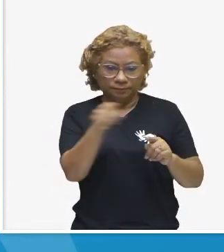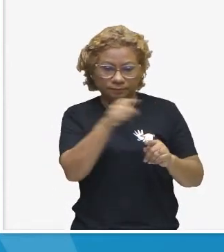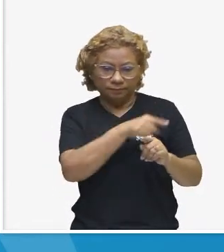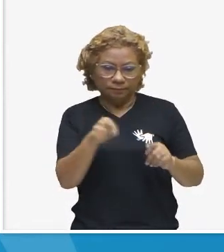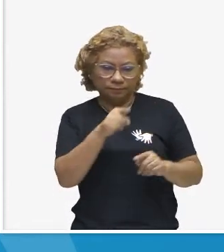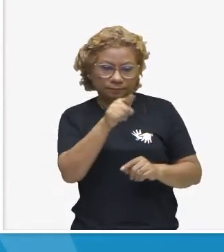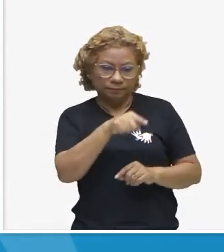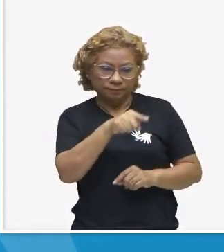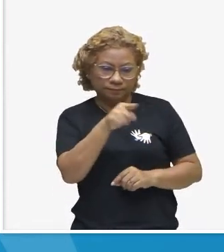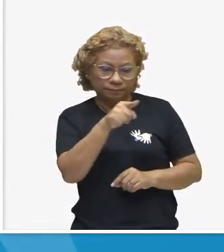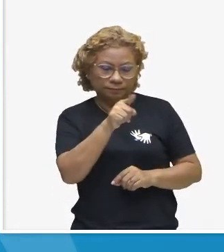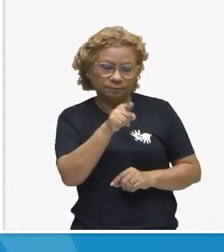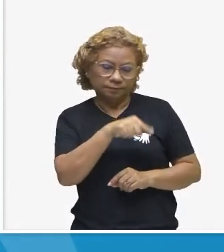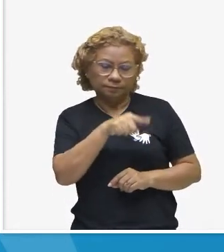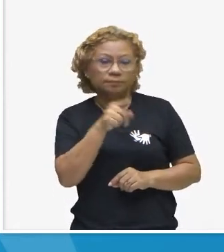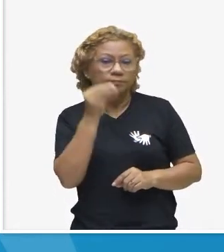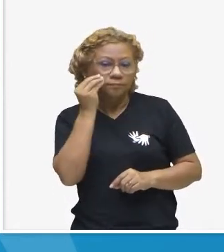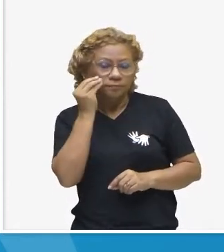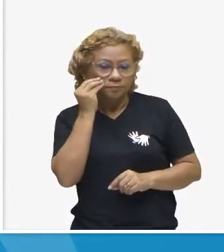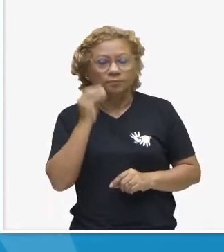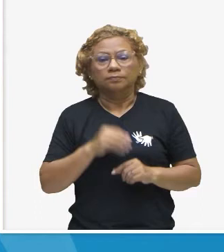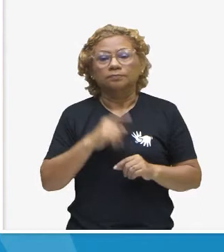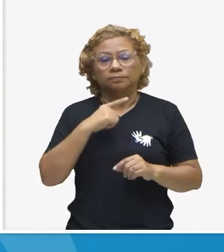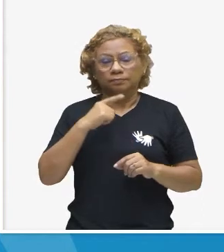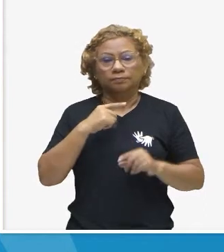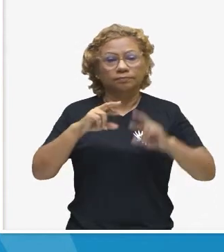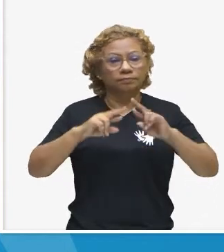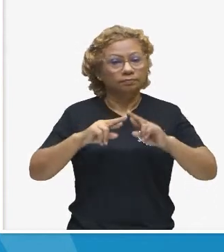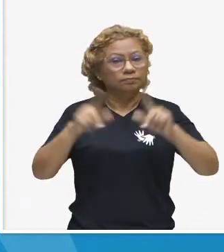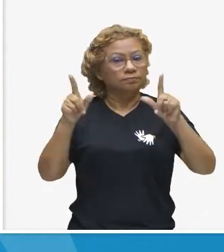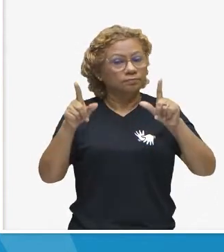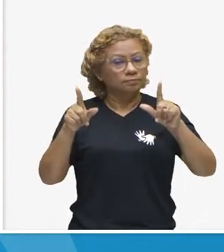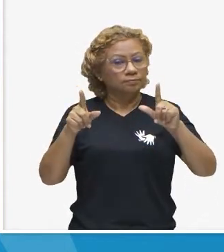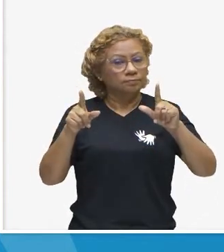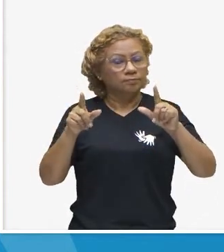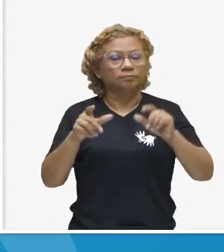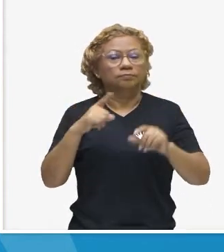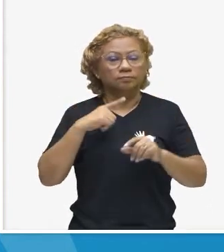Então, olha, repare bem. Aqui eu estou chamando de